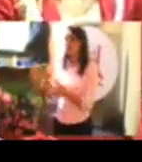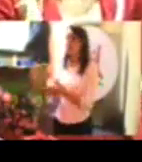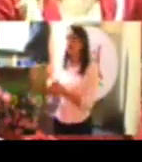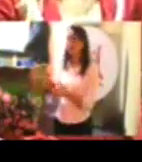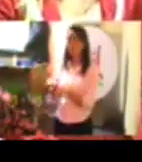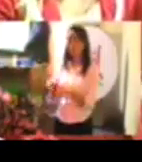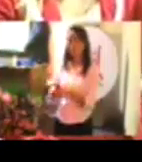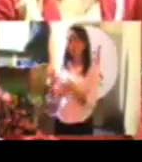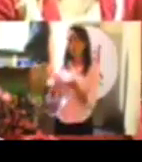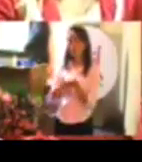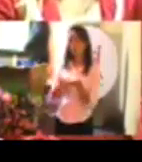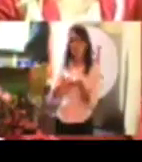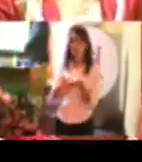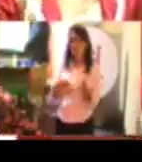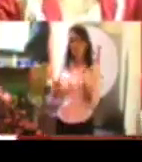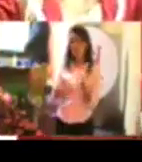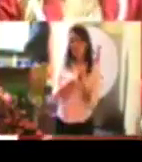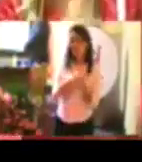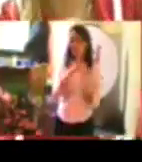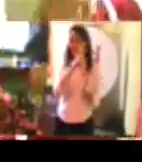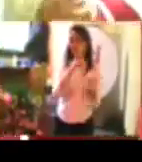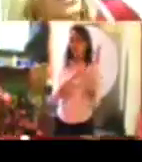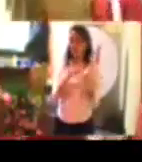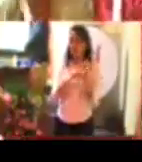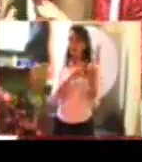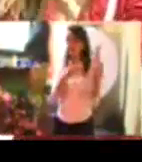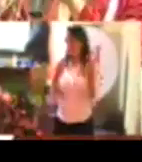de livros produzidos pela gráfica do Senado.